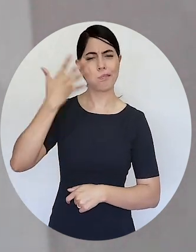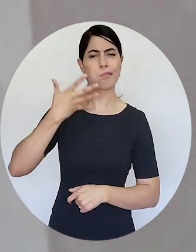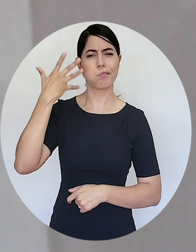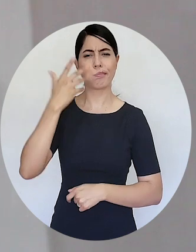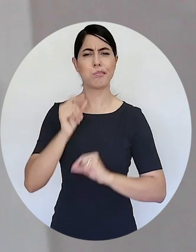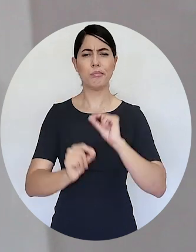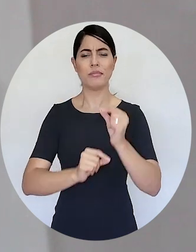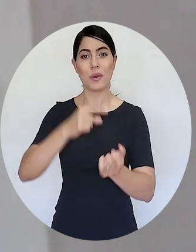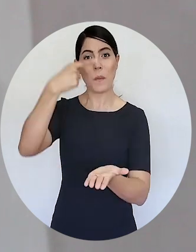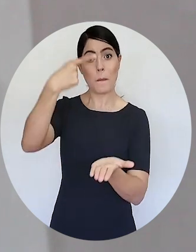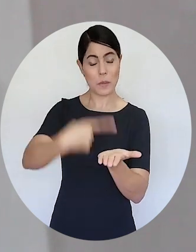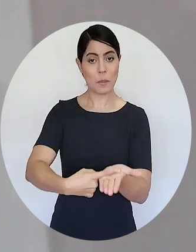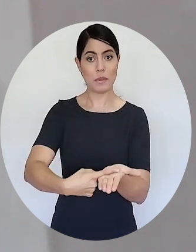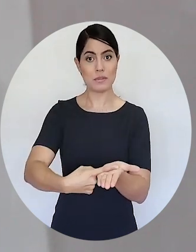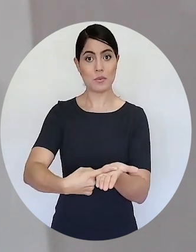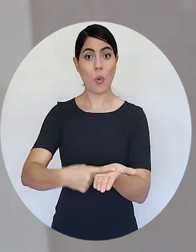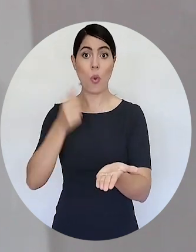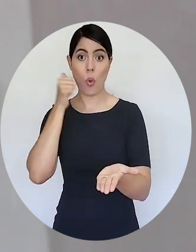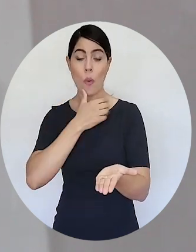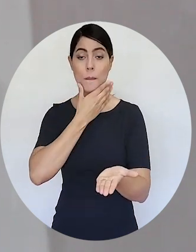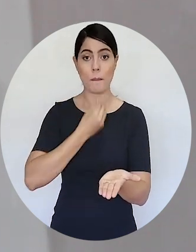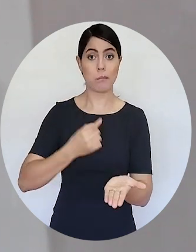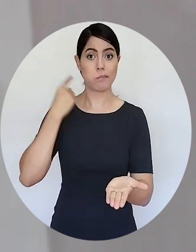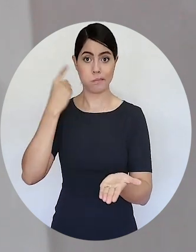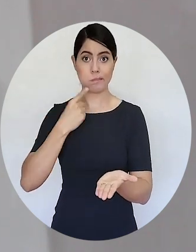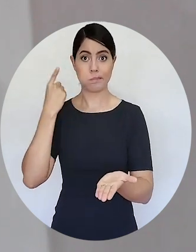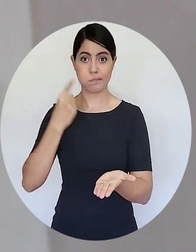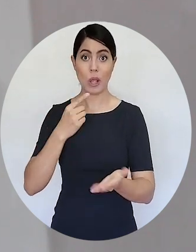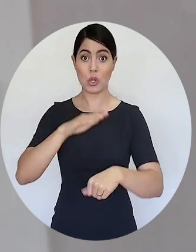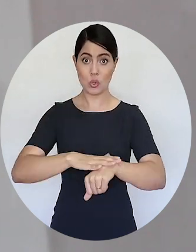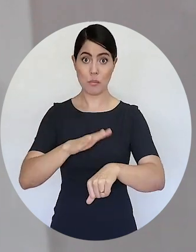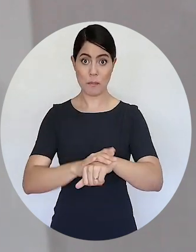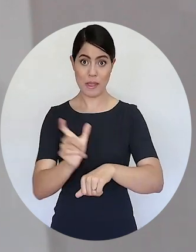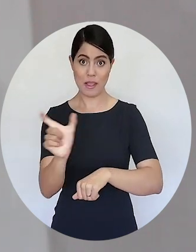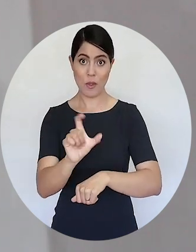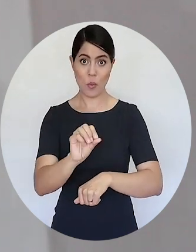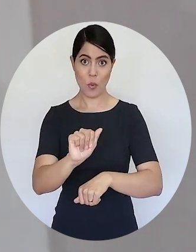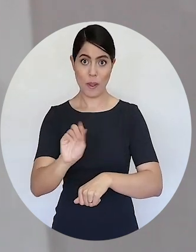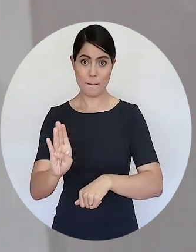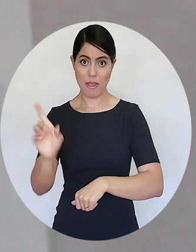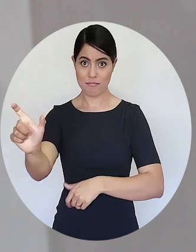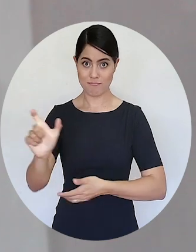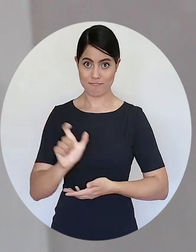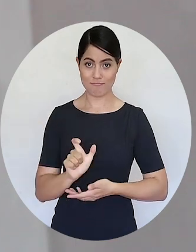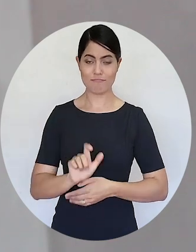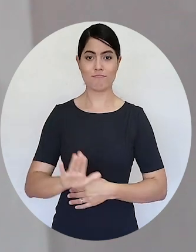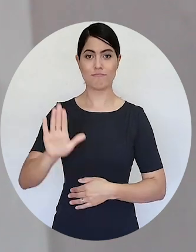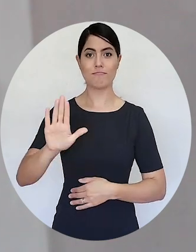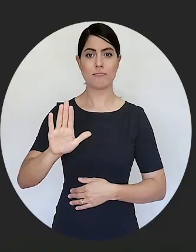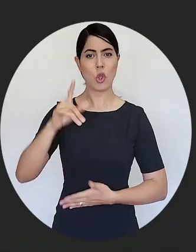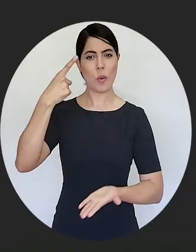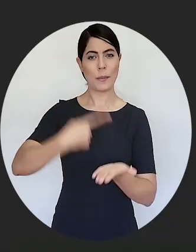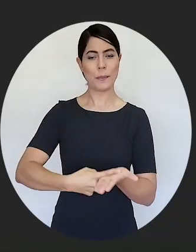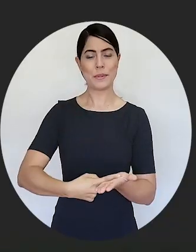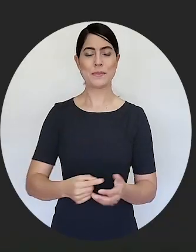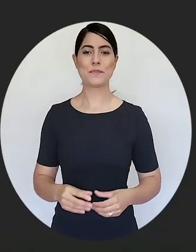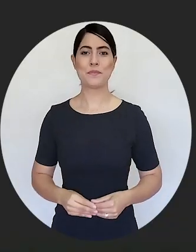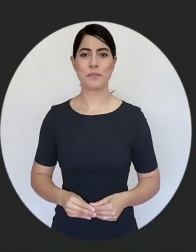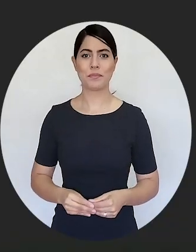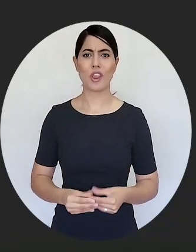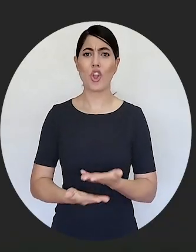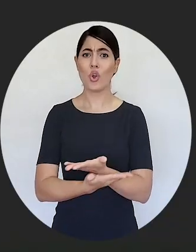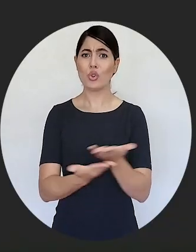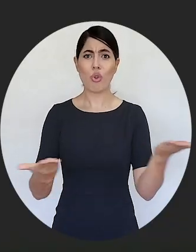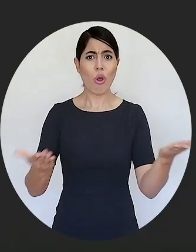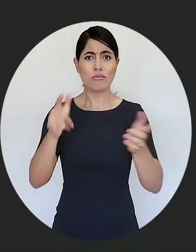o compromisso que todos os advogados e advogadas assumem assim que recebem a carteira da ordem. Nós, advogados,